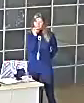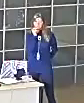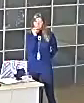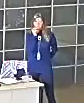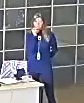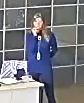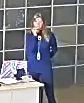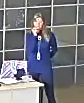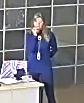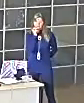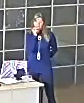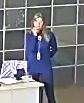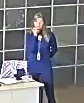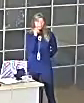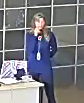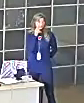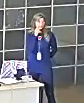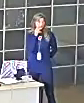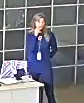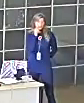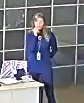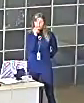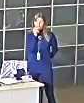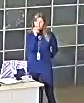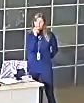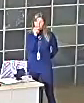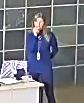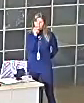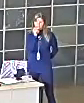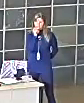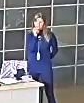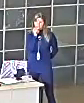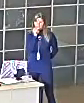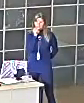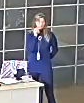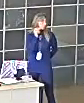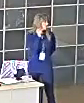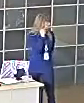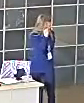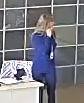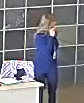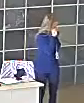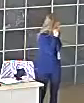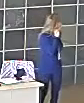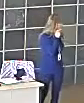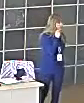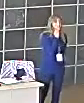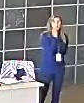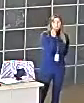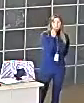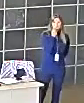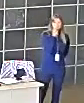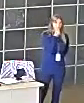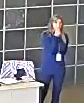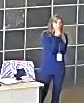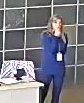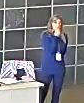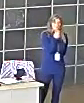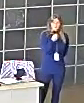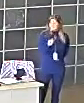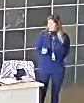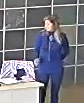sobre acessibilidade falar sobre o uso indevido desse selo se a lei fosse cumprida em